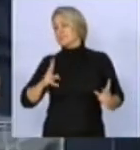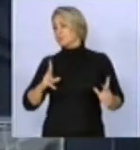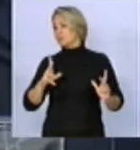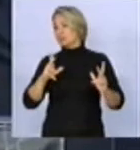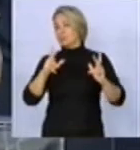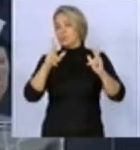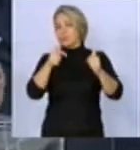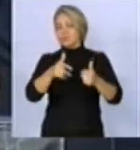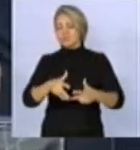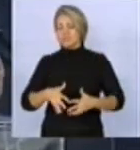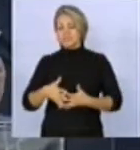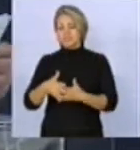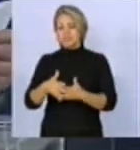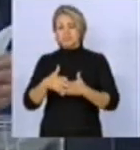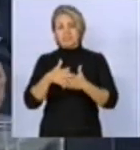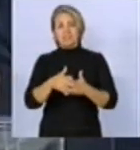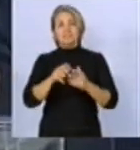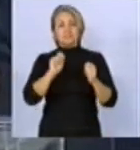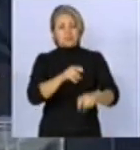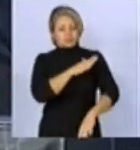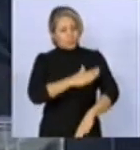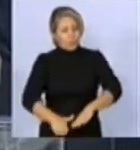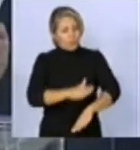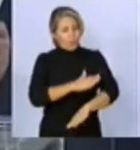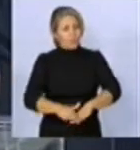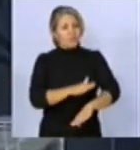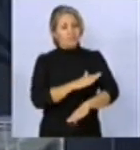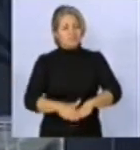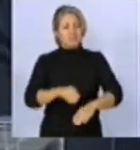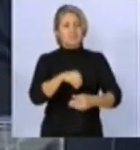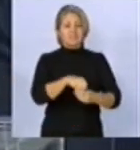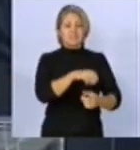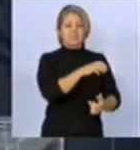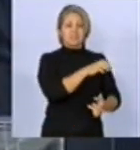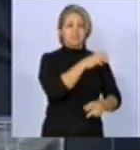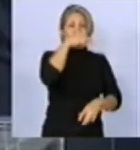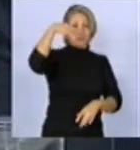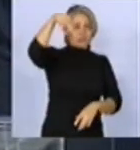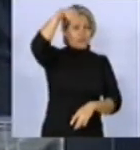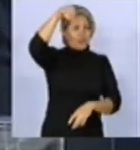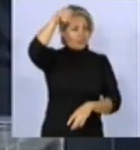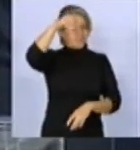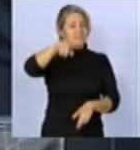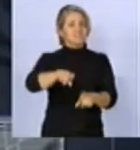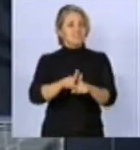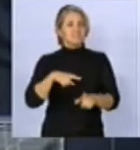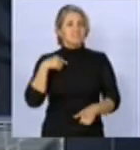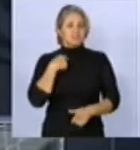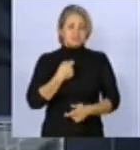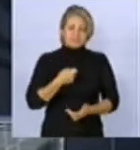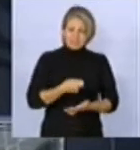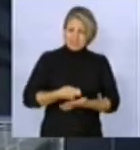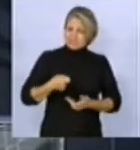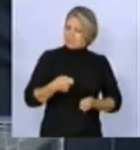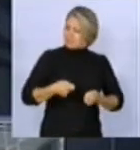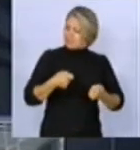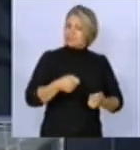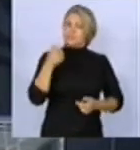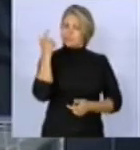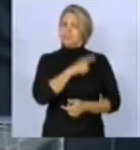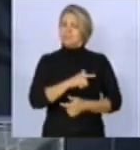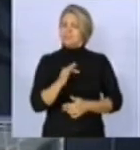as máquinas possíveis para cortar cana no nordeste na nossa declividade nós estamos tentando e vamos chegar